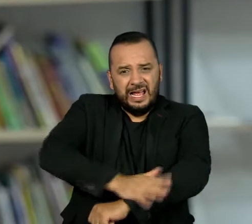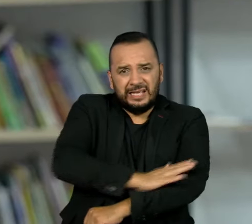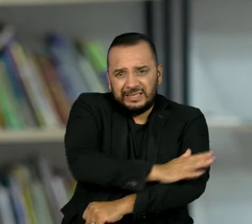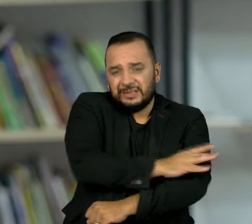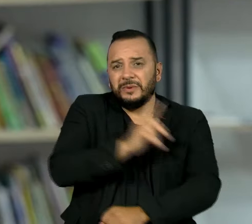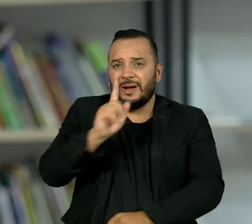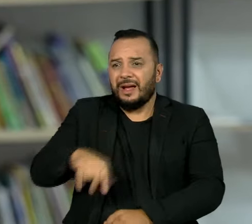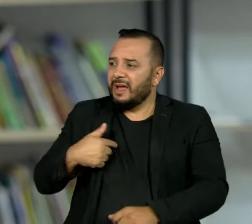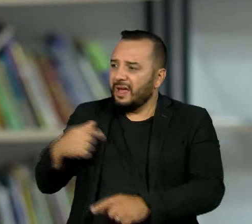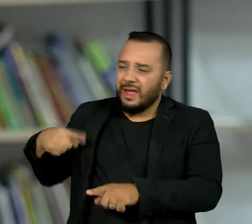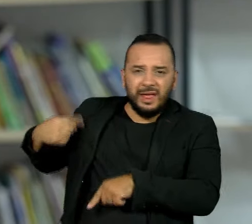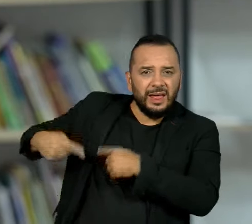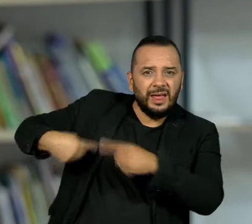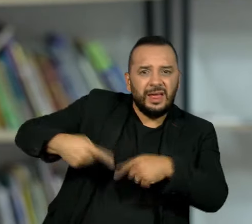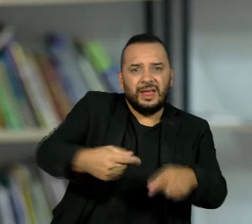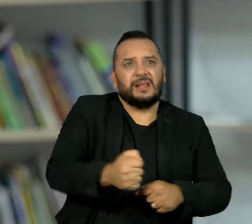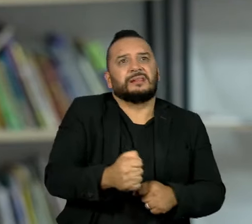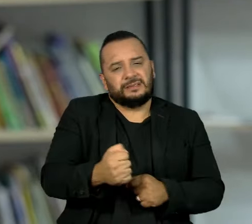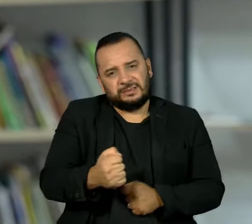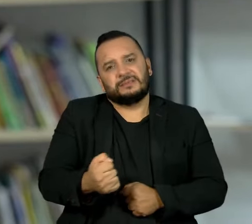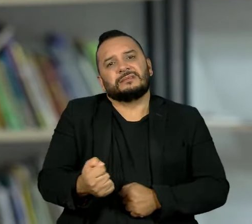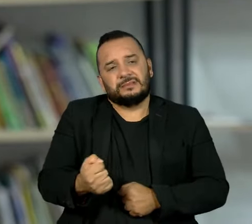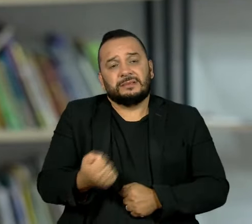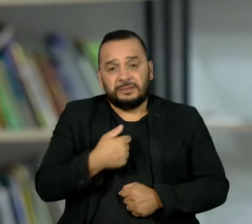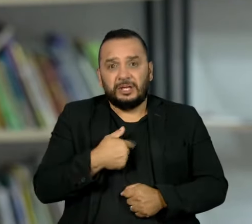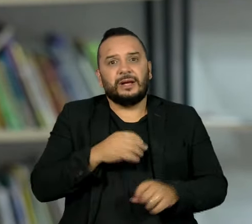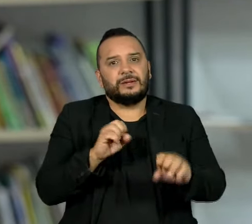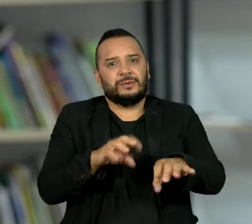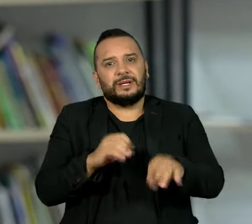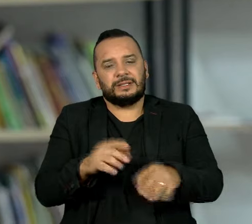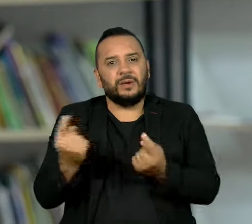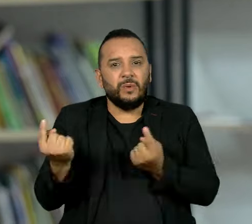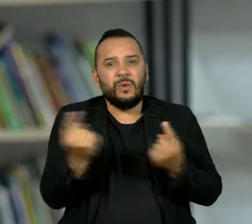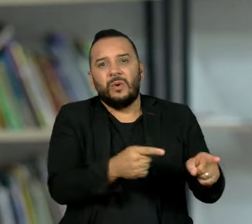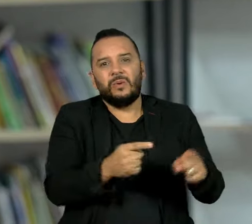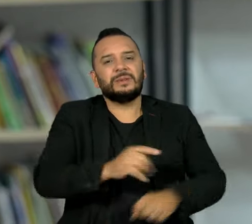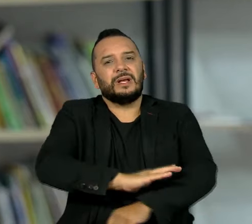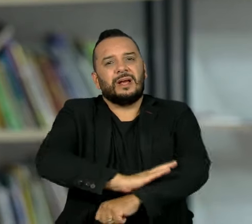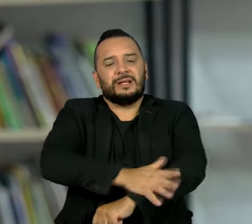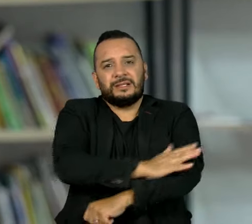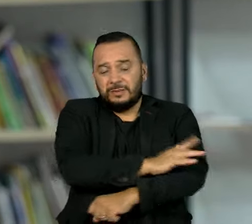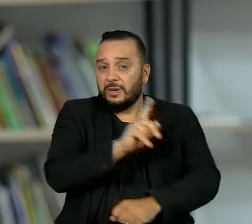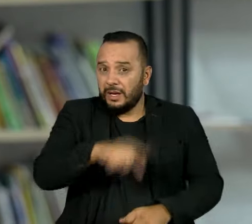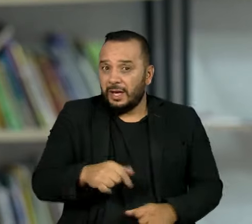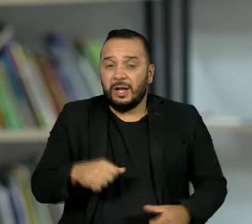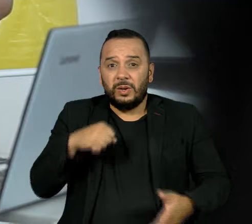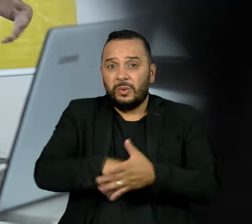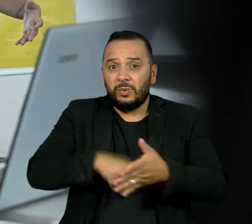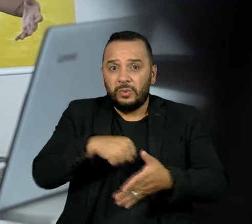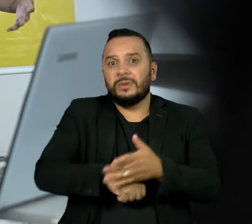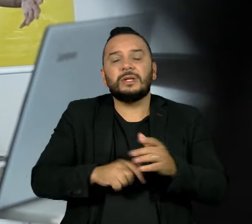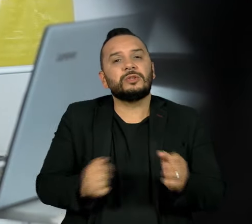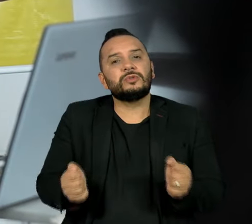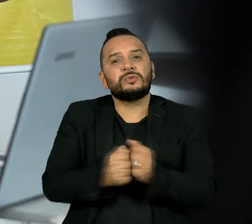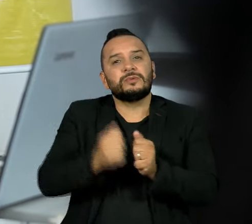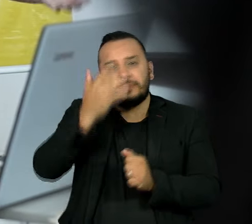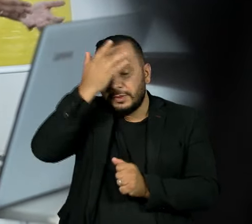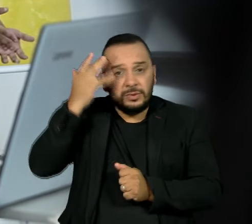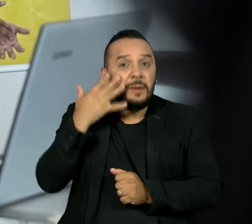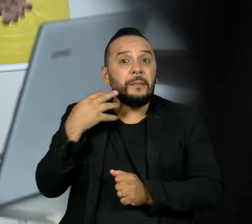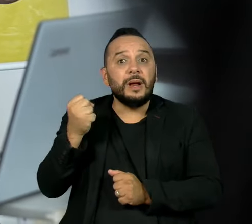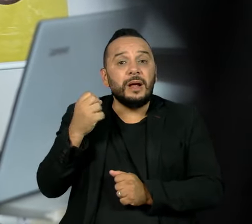educação antirracista ela é importante porque o antirracismo é uma luta de pessoas brancas. A gente precisa que pessoas brancas que têm lugar